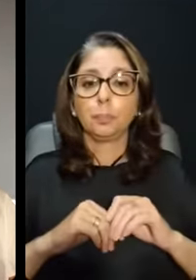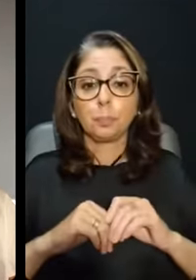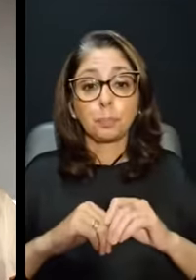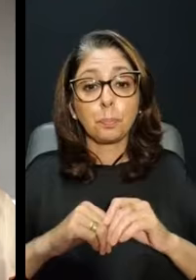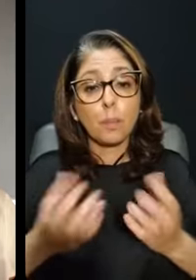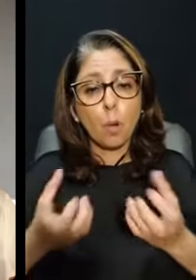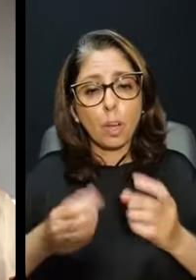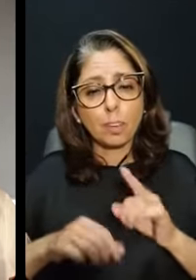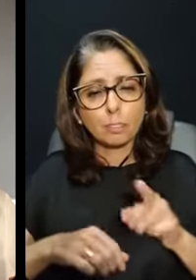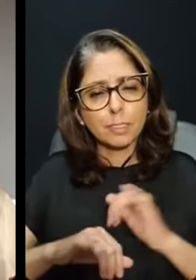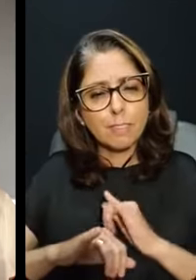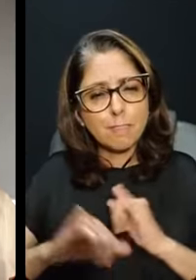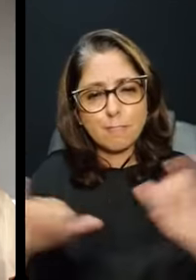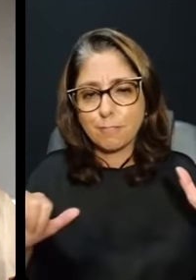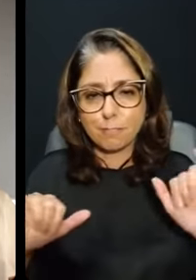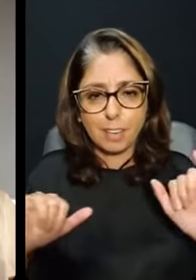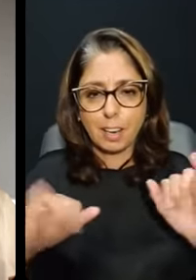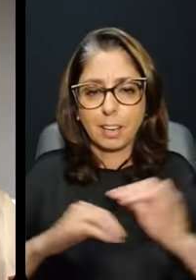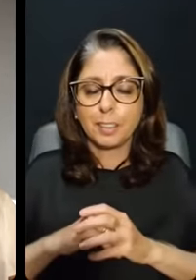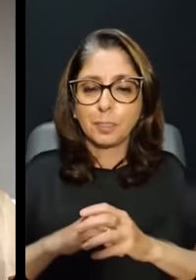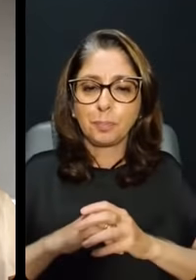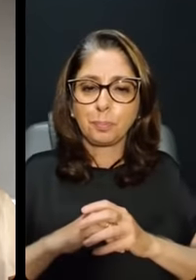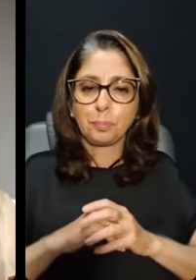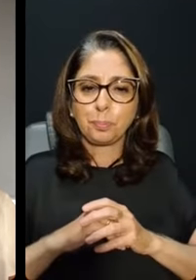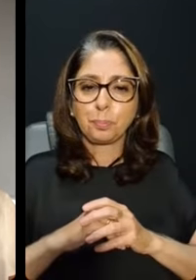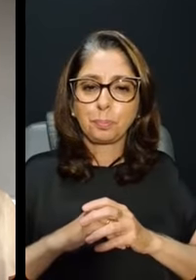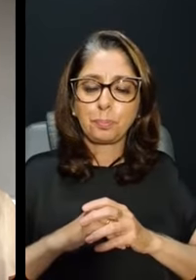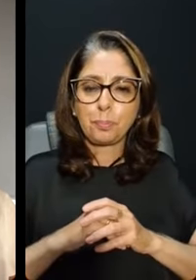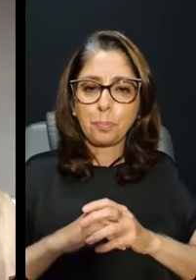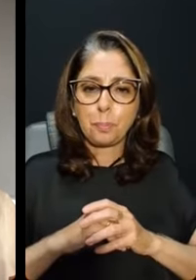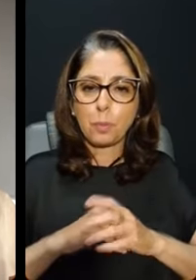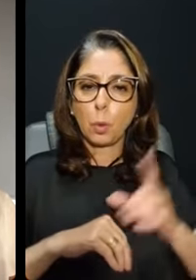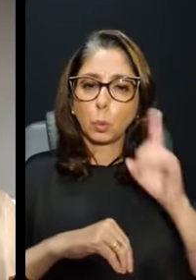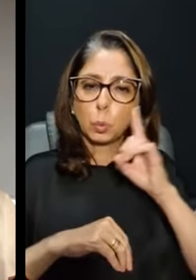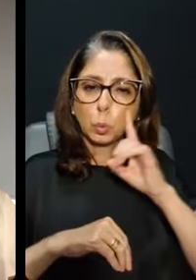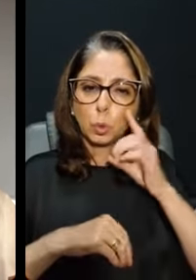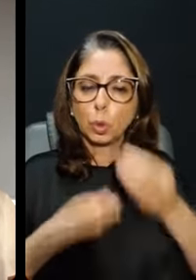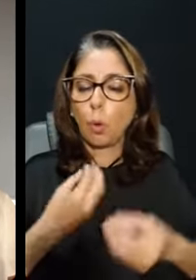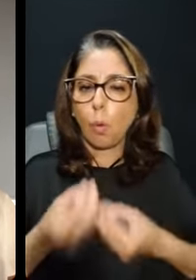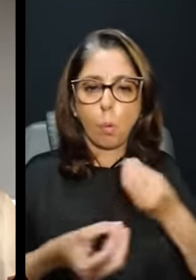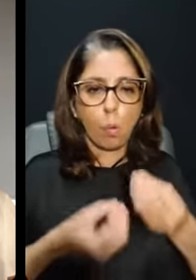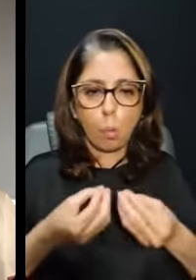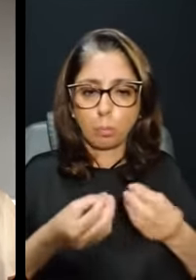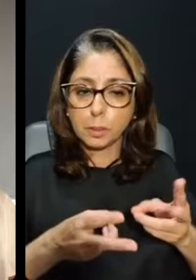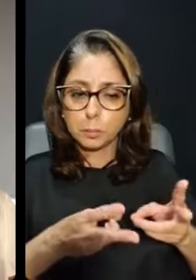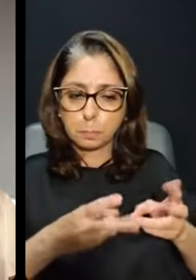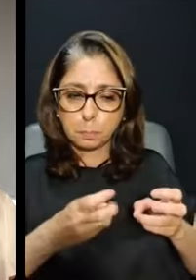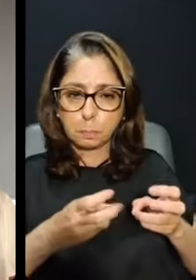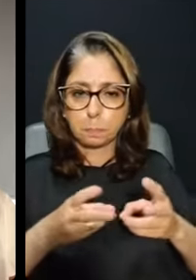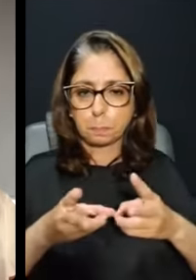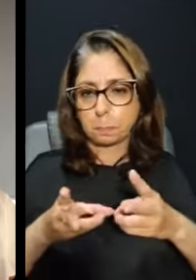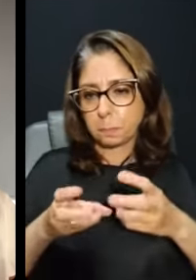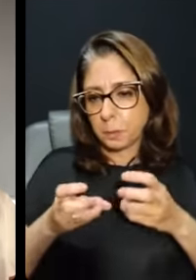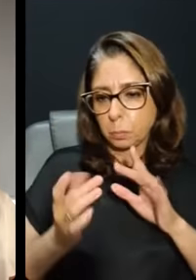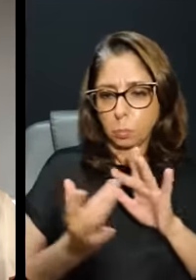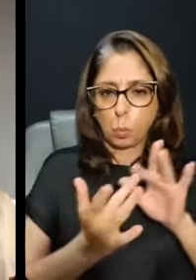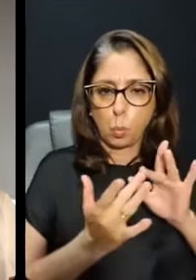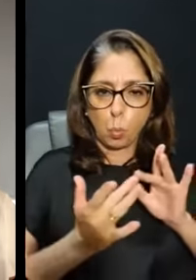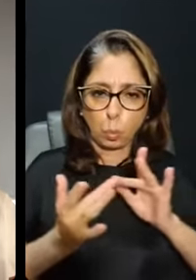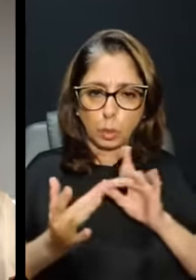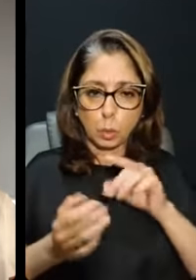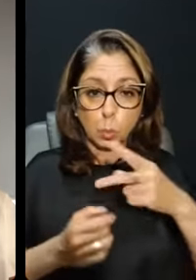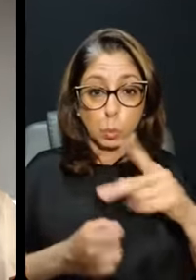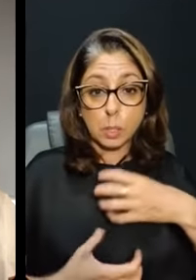assim, como é que você lida com essas questões? O que você percebe, seja na abordagem, seja na própria